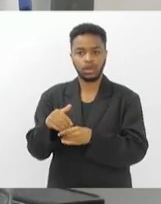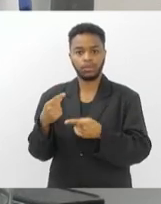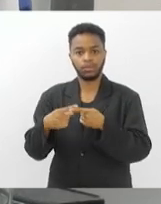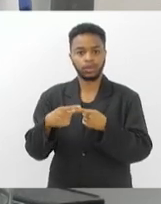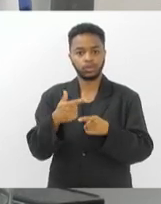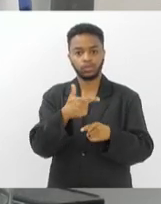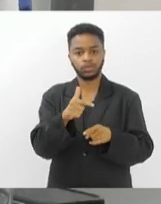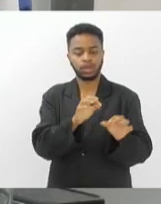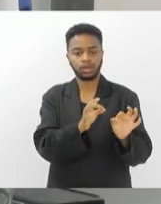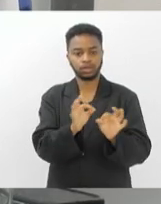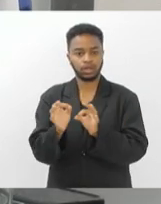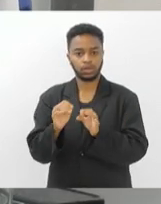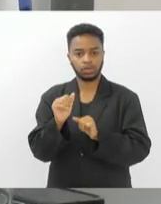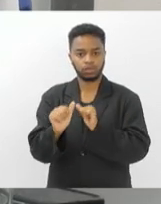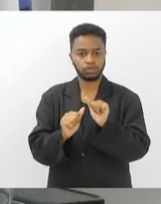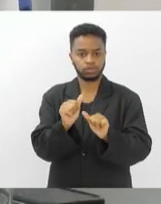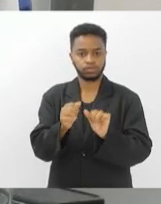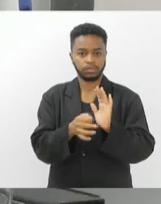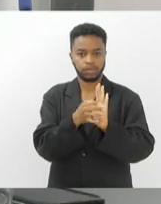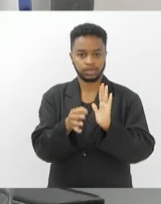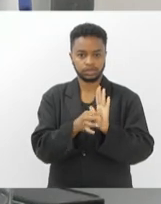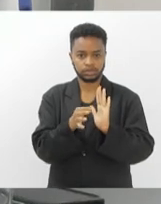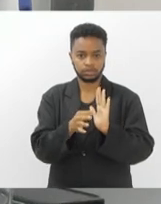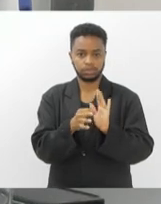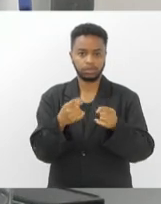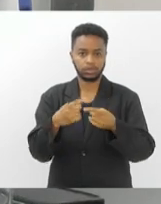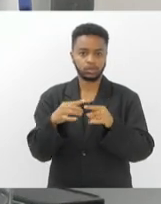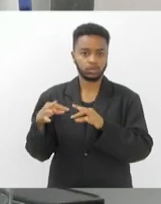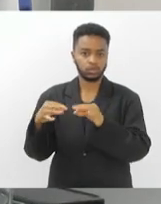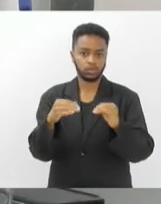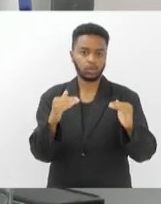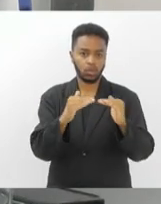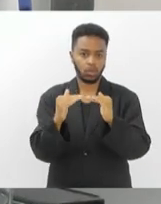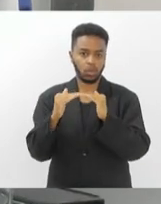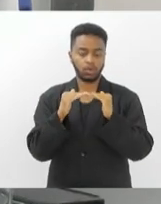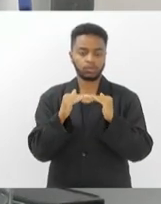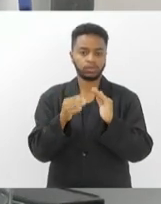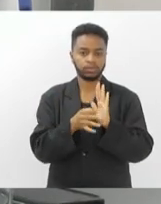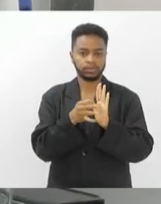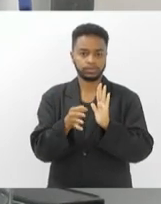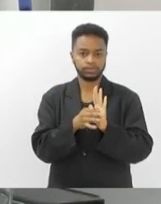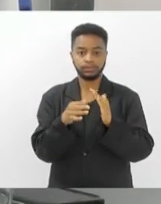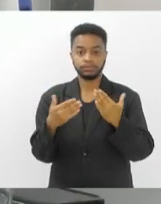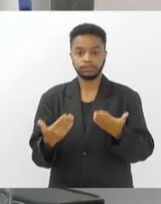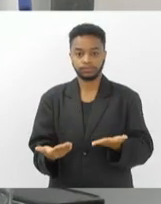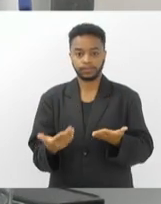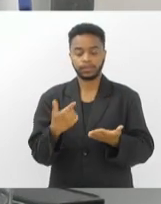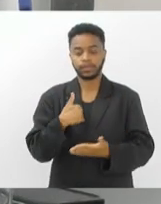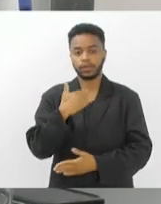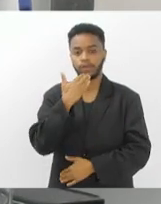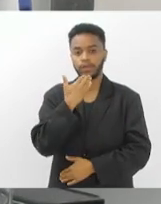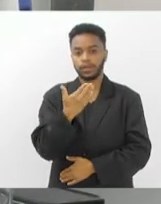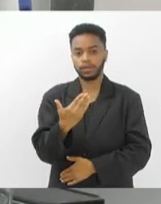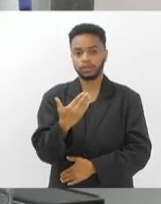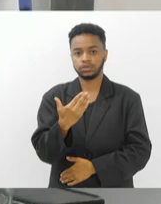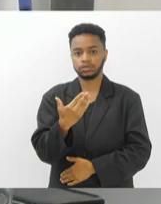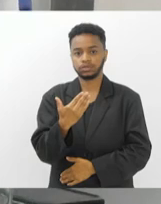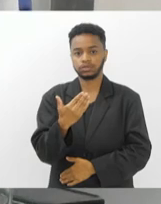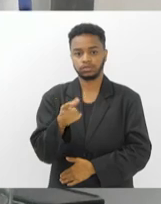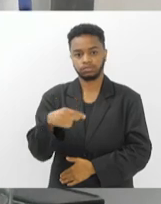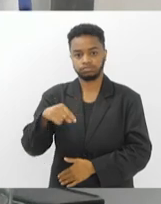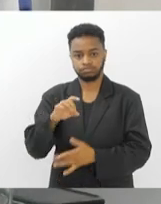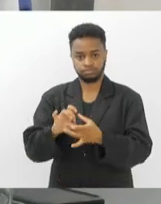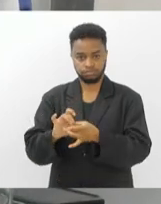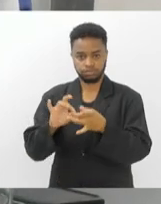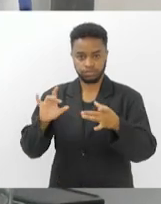haver alteração de parecer. Todos os autores concordam com os pareceres. Então, peço anuência do